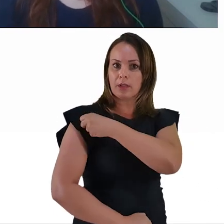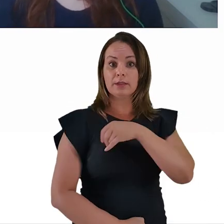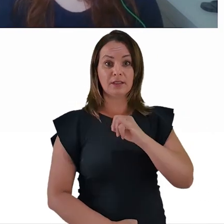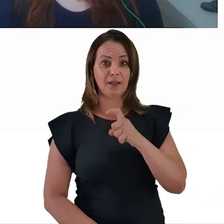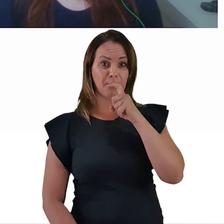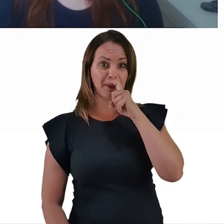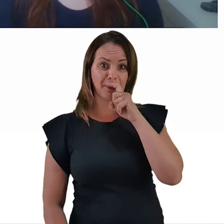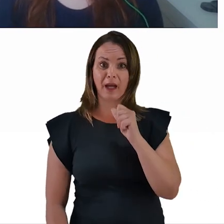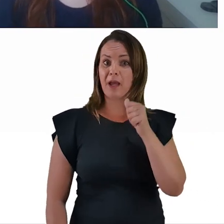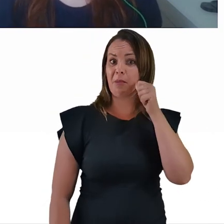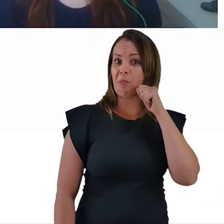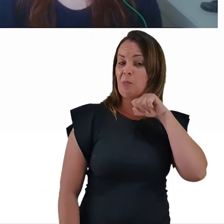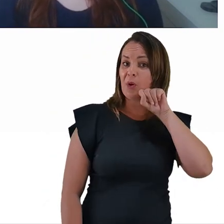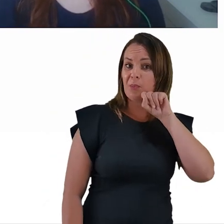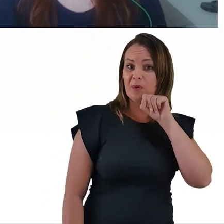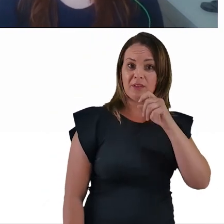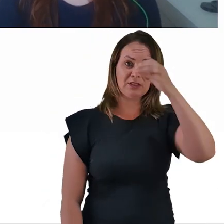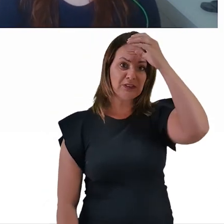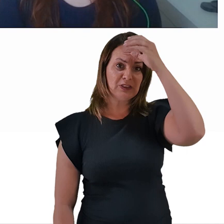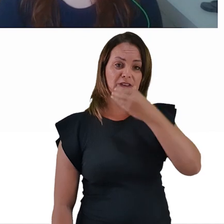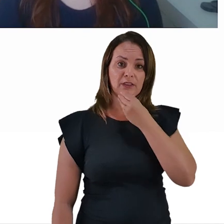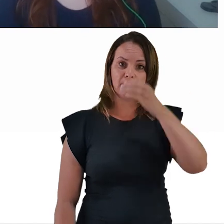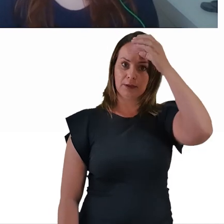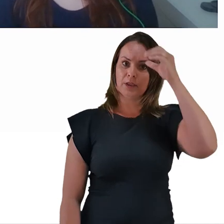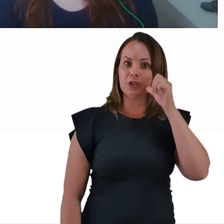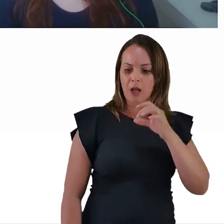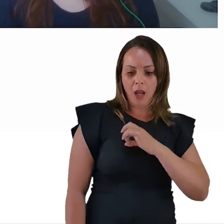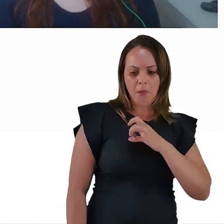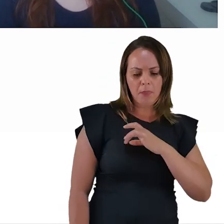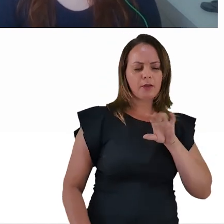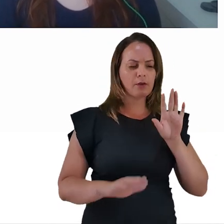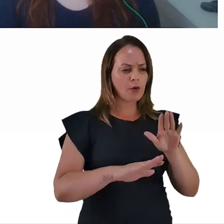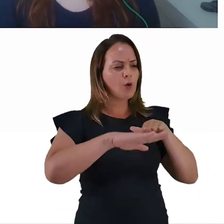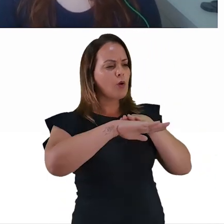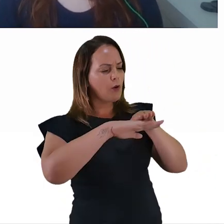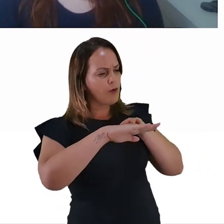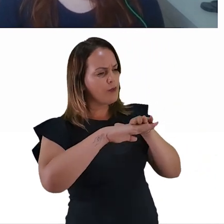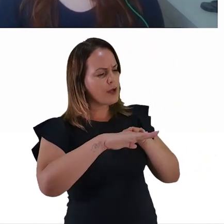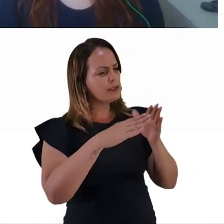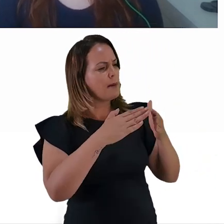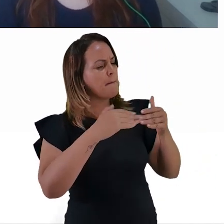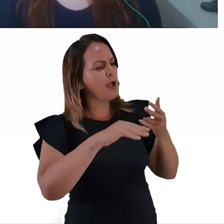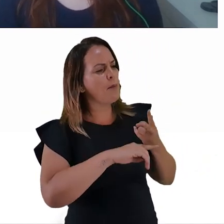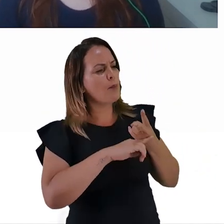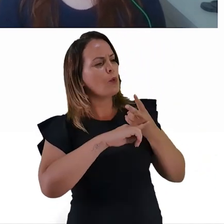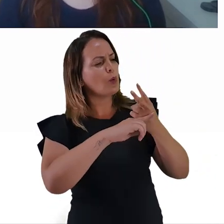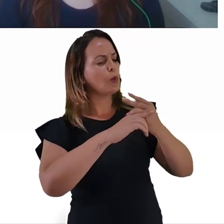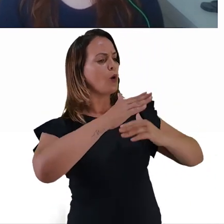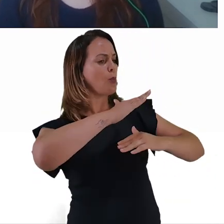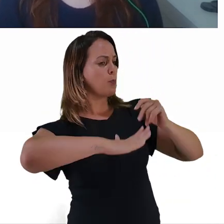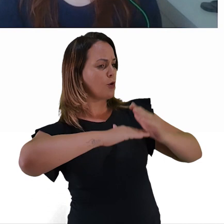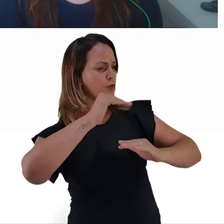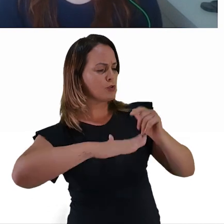mamãe, o tio ou a titia estiverem receosos, conversem com eles para eles procurarem um pesquisador ali na rede social, no Facebook,